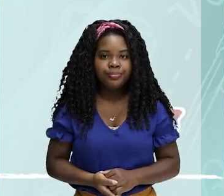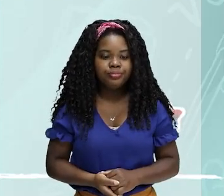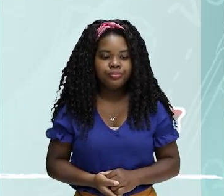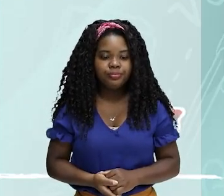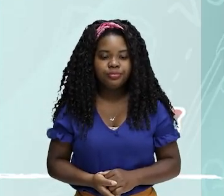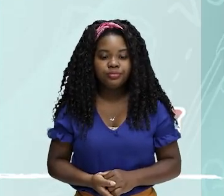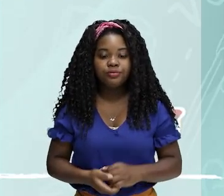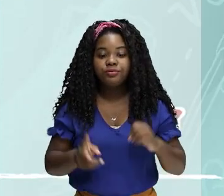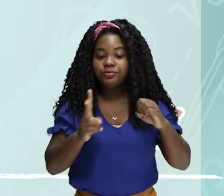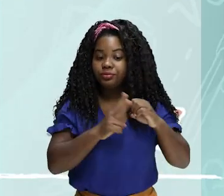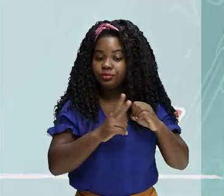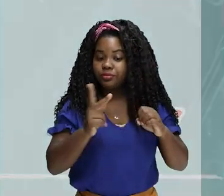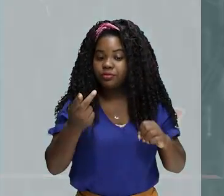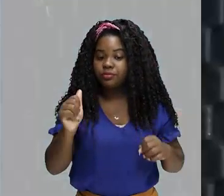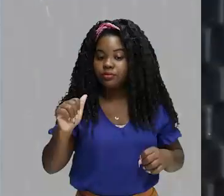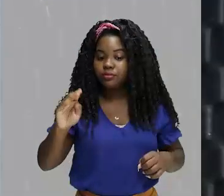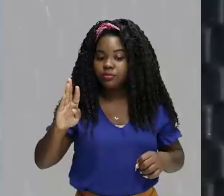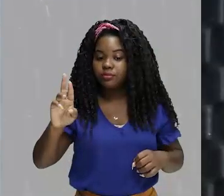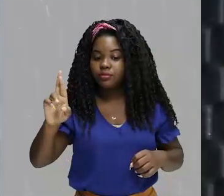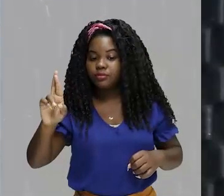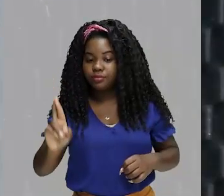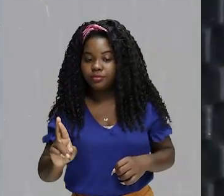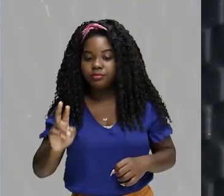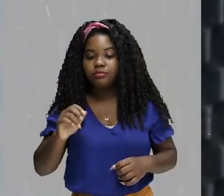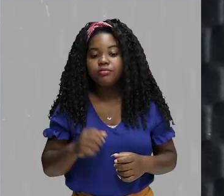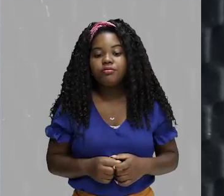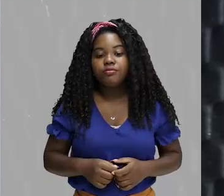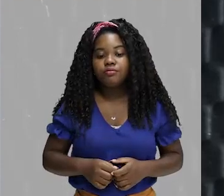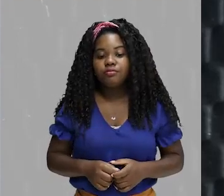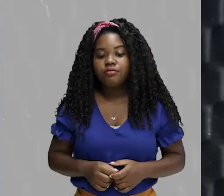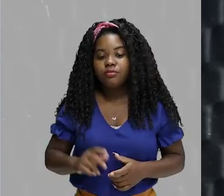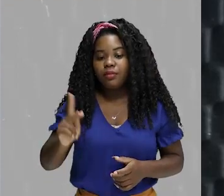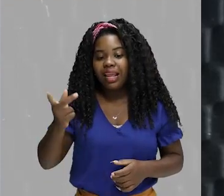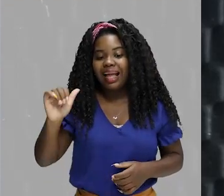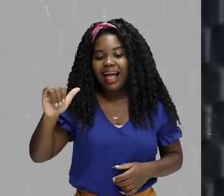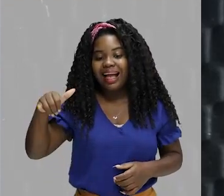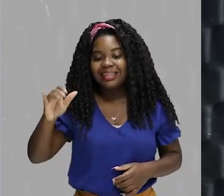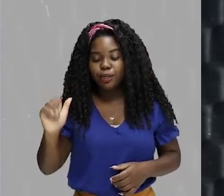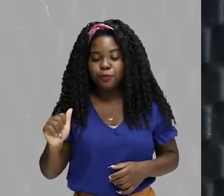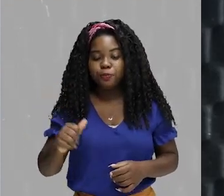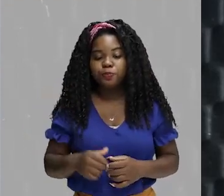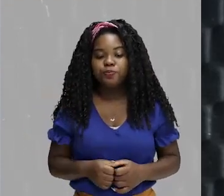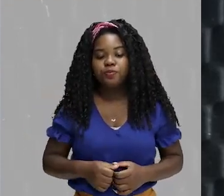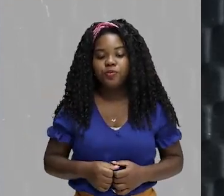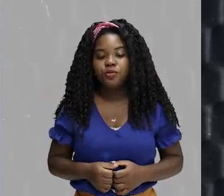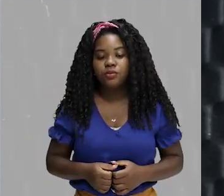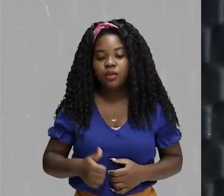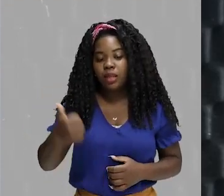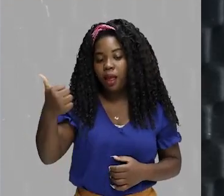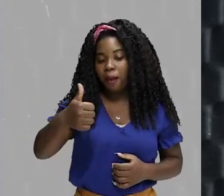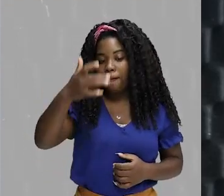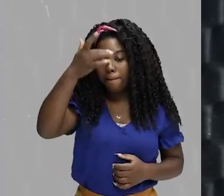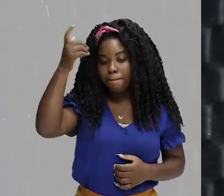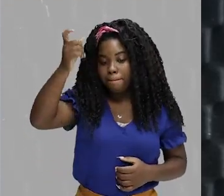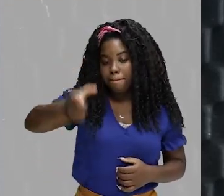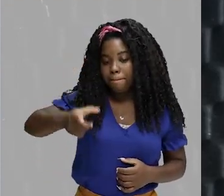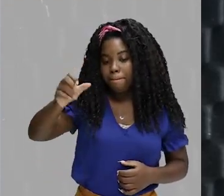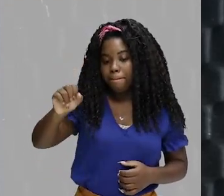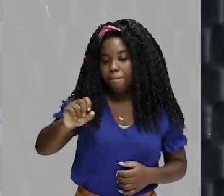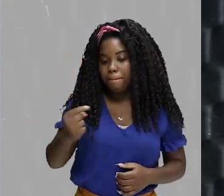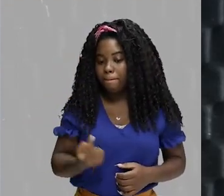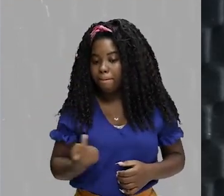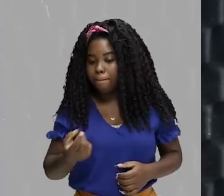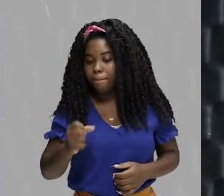Verbo haber, conjugado, tá bem aqui, ó. Que haya, conjugado na primeira pessoa do